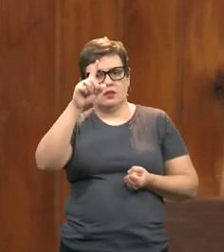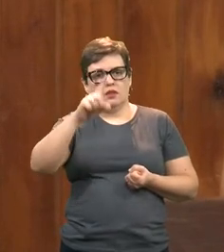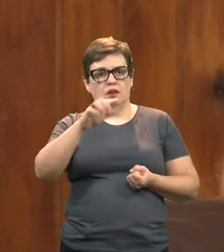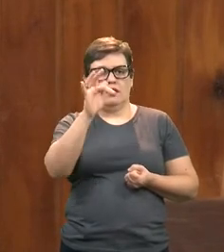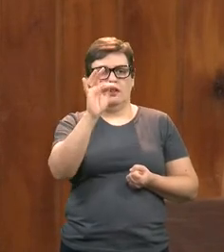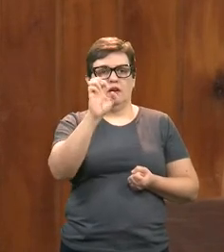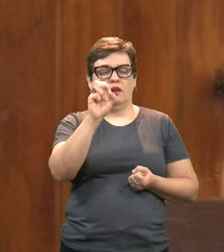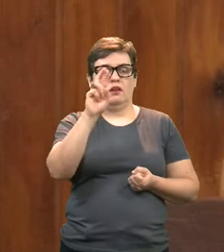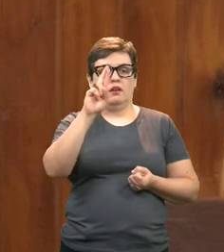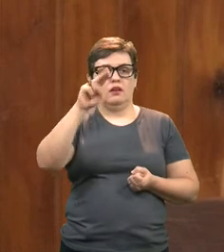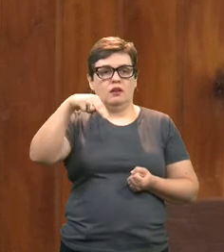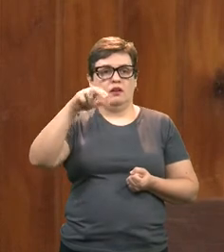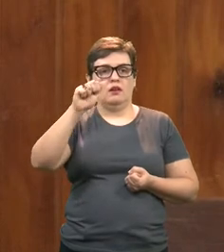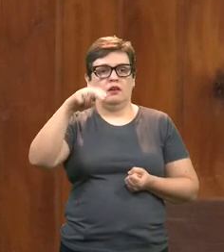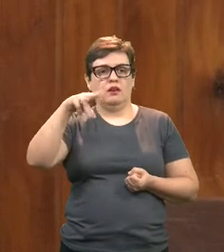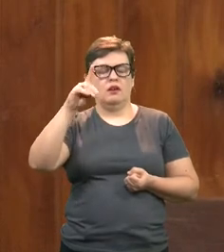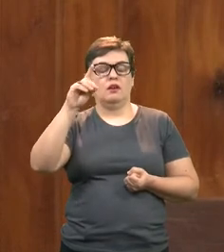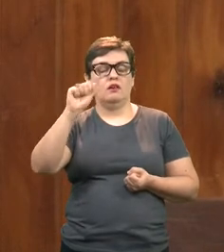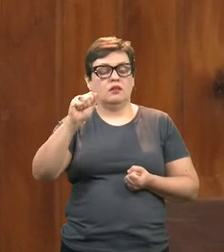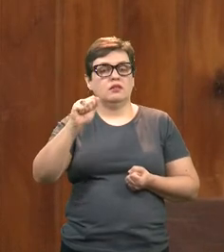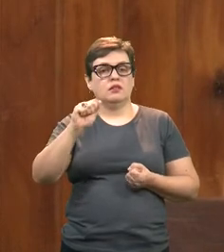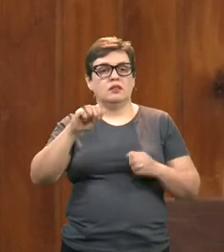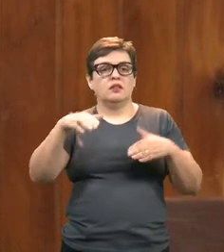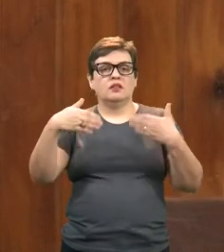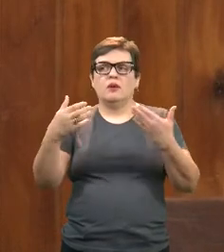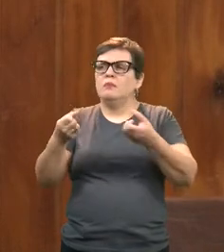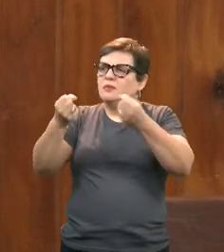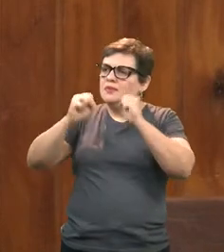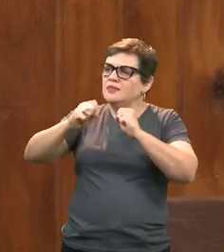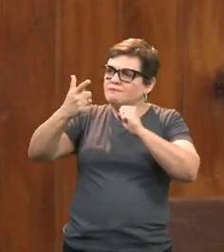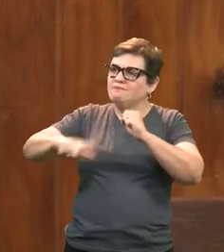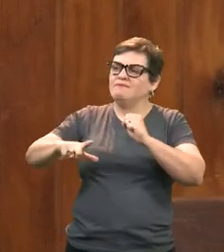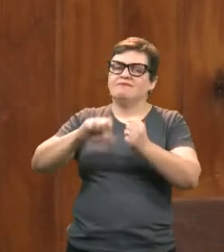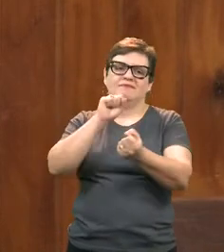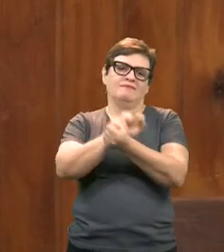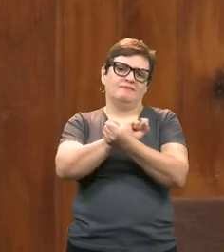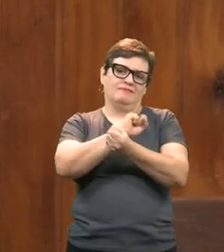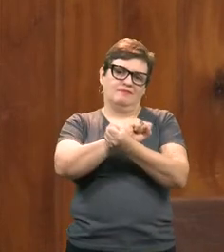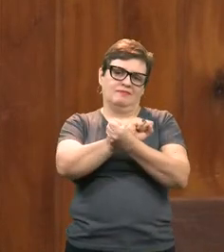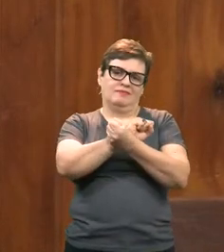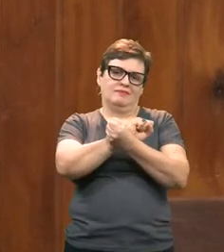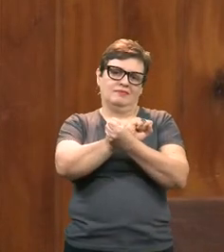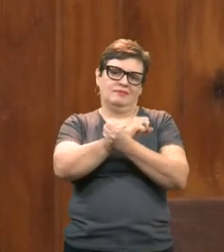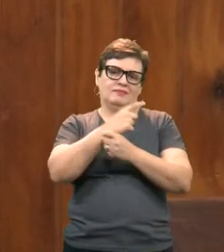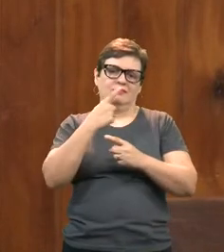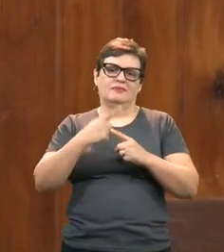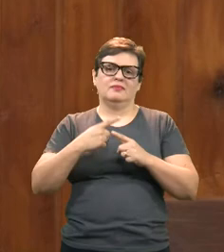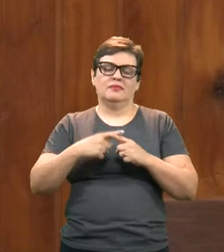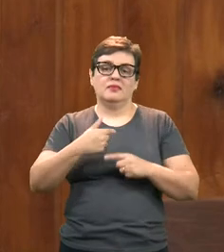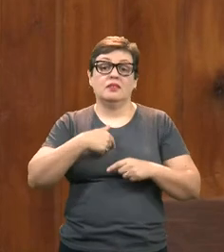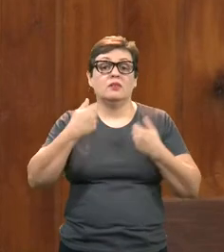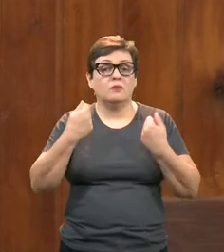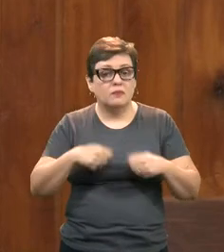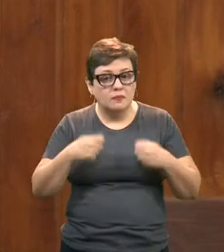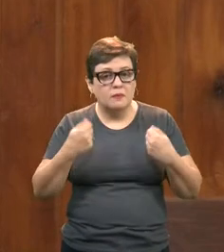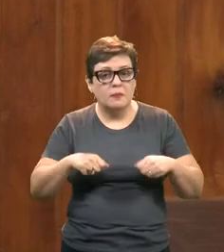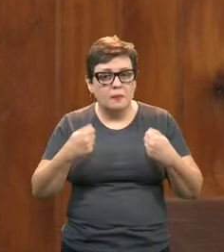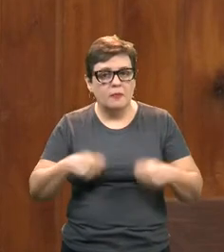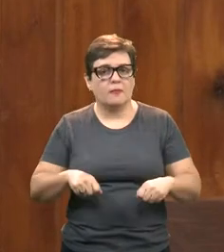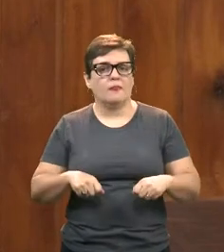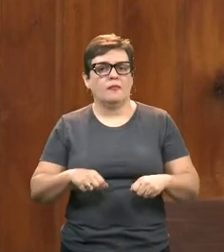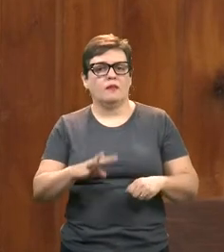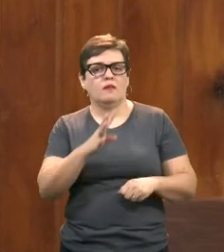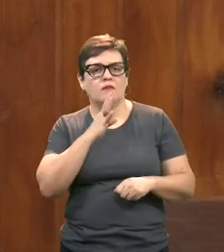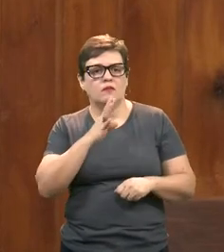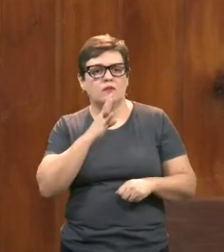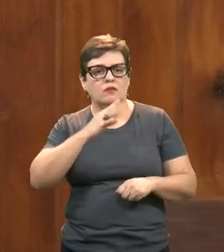Fernanda. E a Fernanda me trouxe novamente esperança, porque eu precisava conhecer